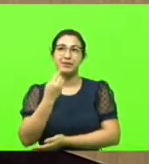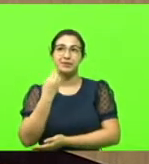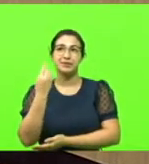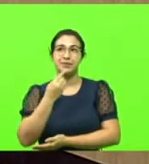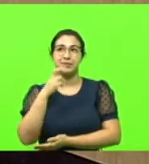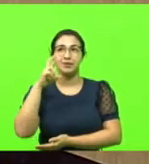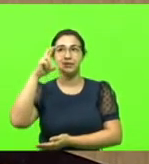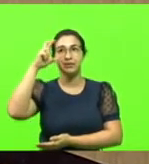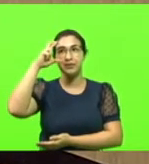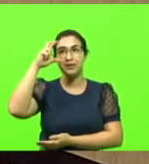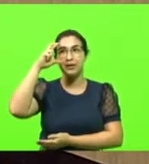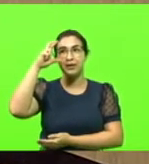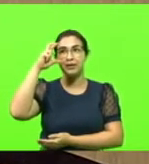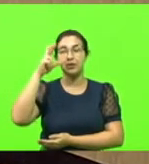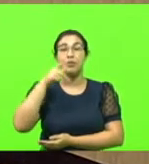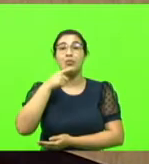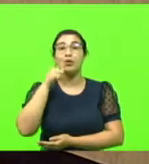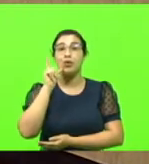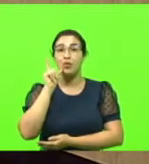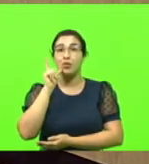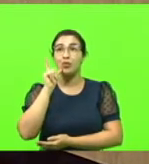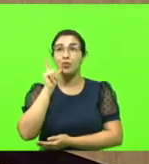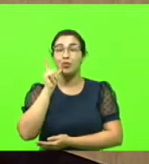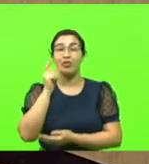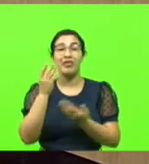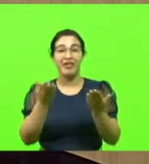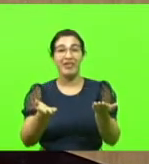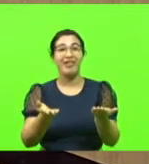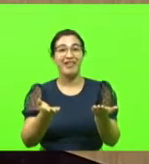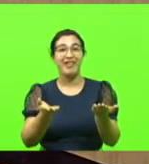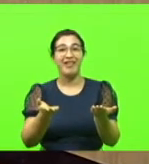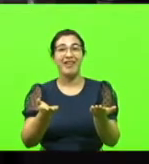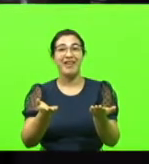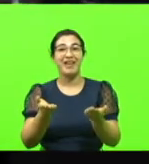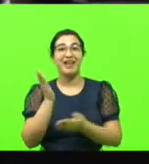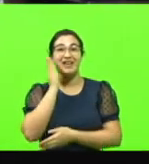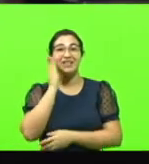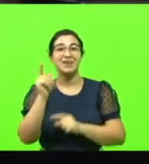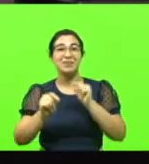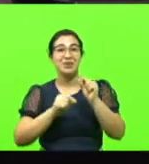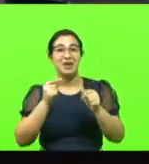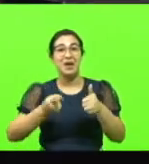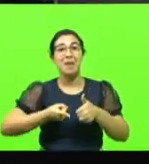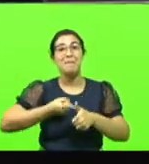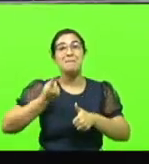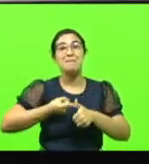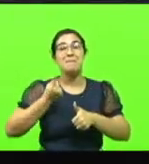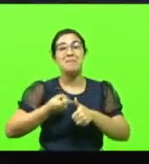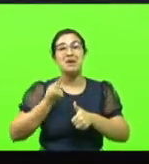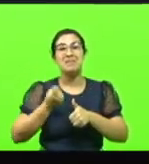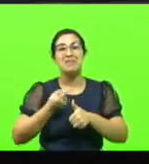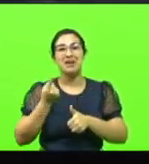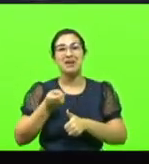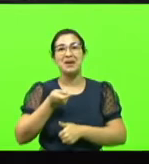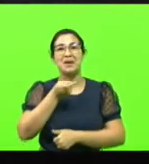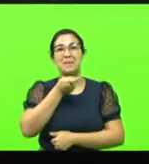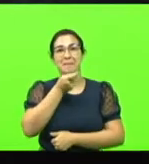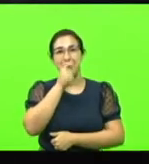Ricardo Alba, que ontem recebeu a notícia que vai ser papai pela primeira vez. Meus parabéns. Parabéns,